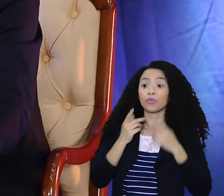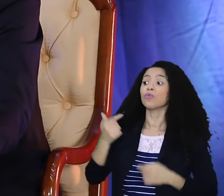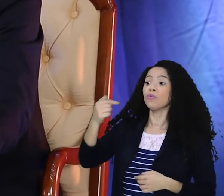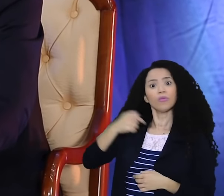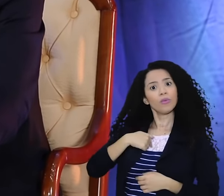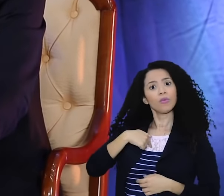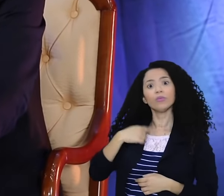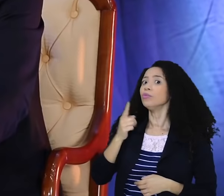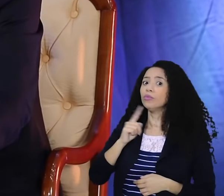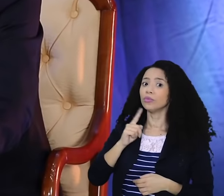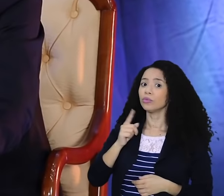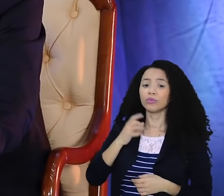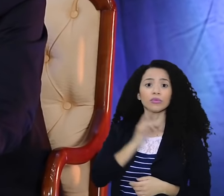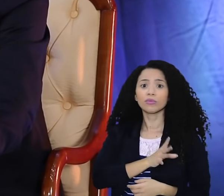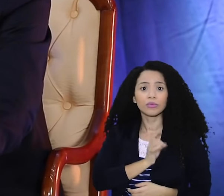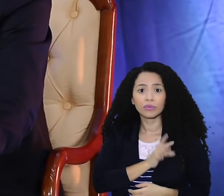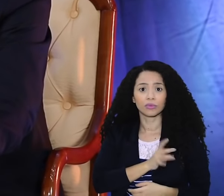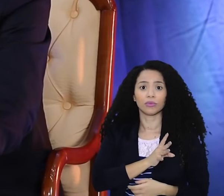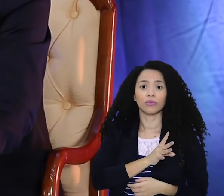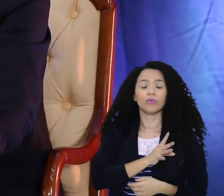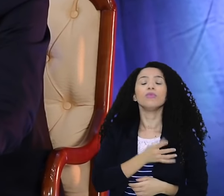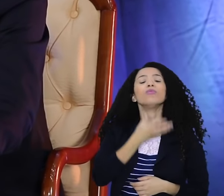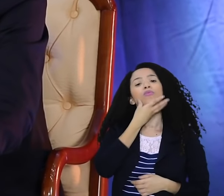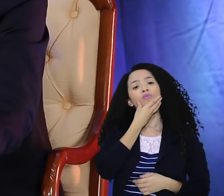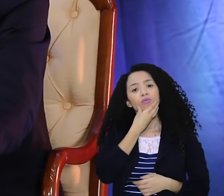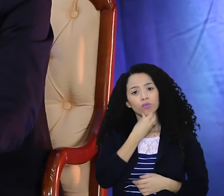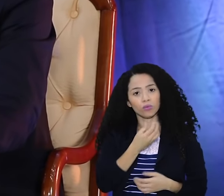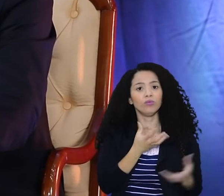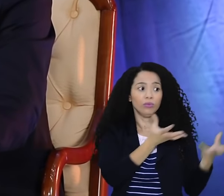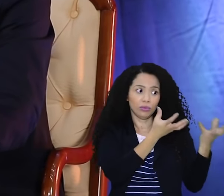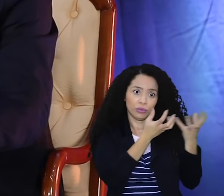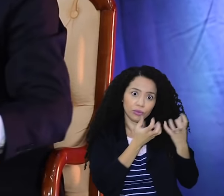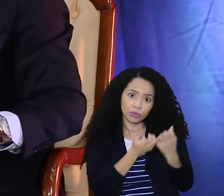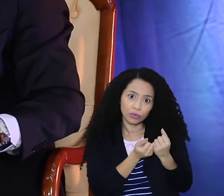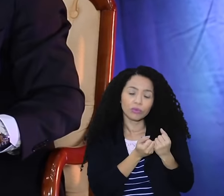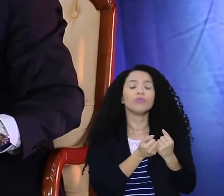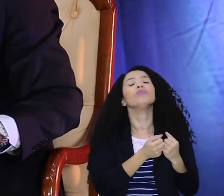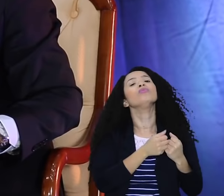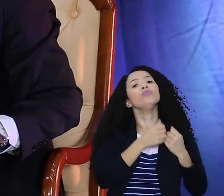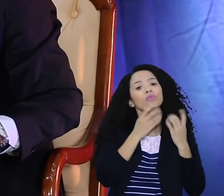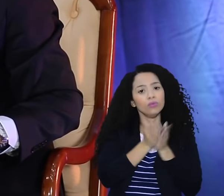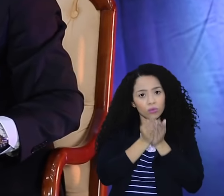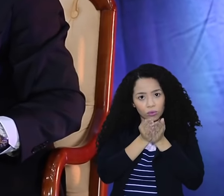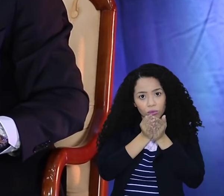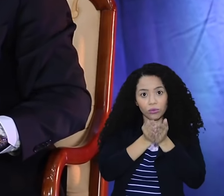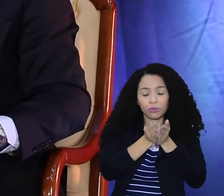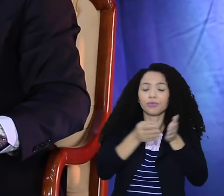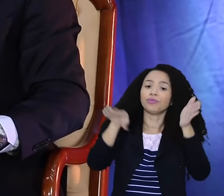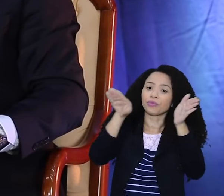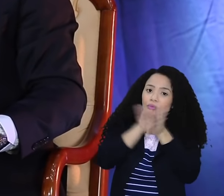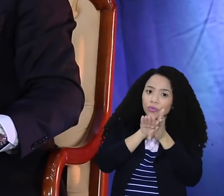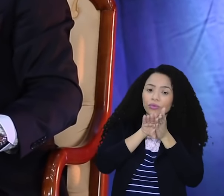eu, não temais. Então eles, de bom grado, o receberam e logo o barco chegou ao